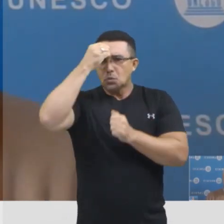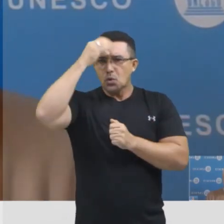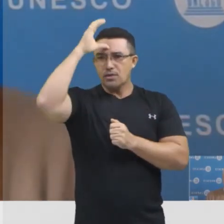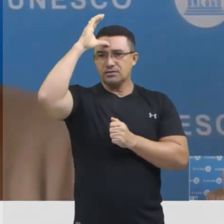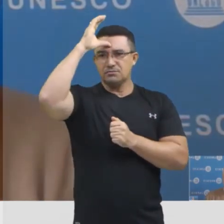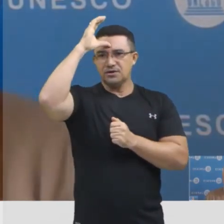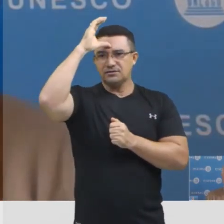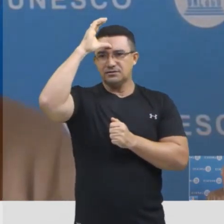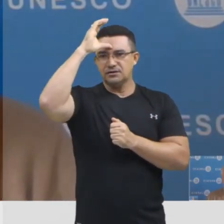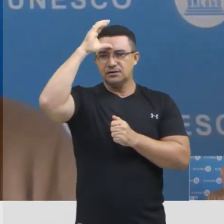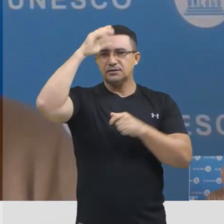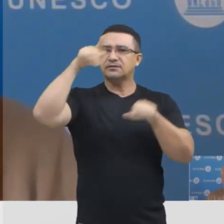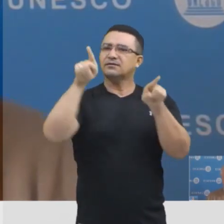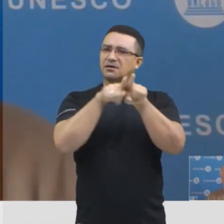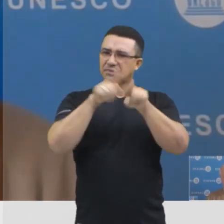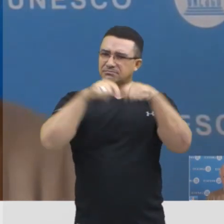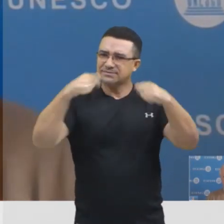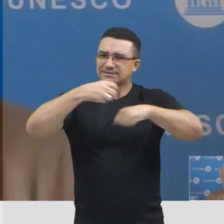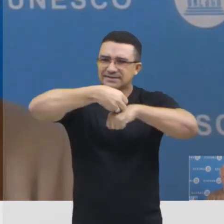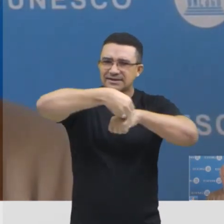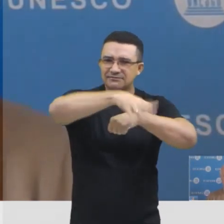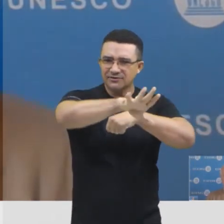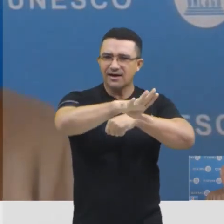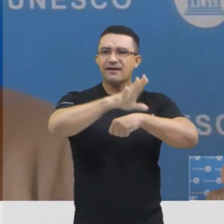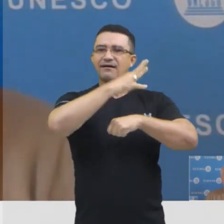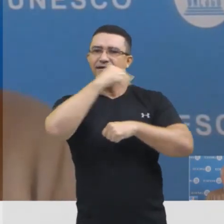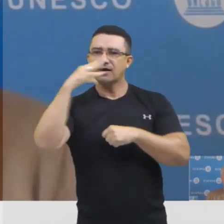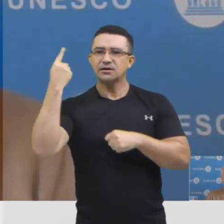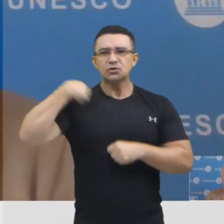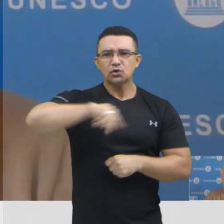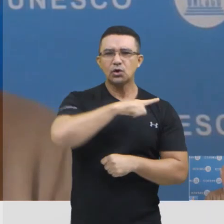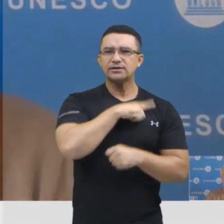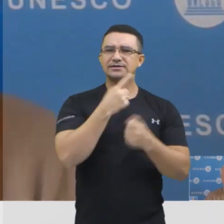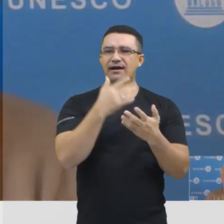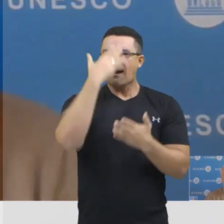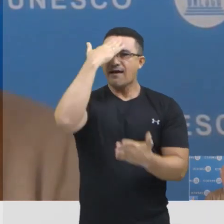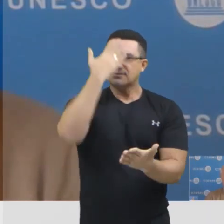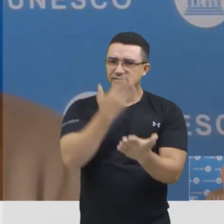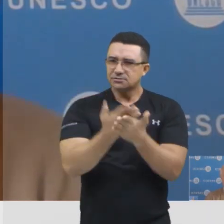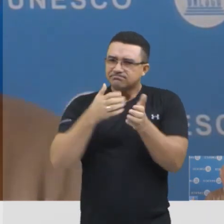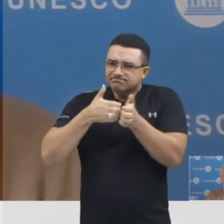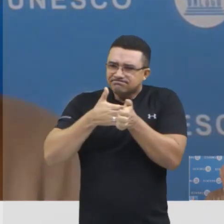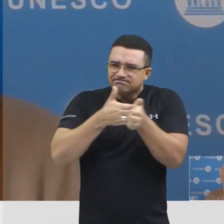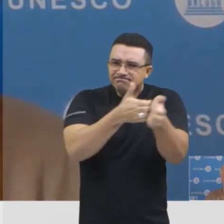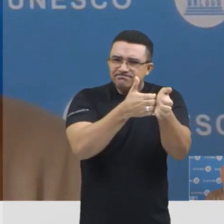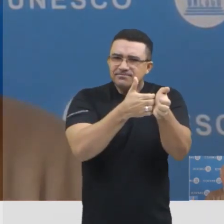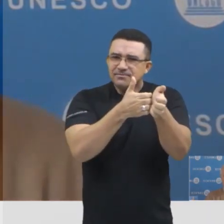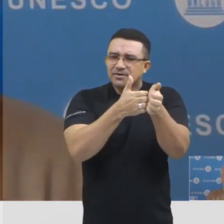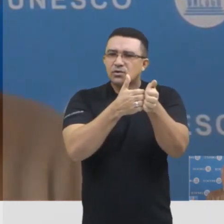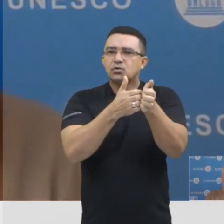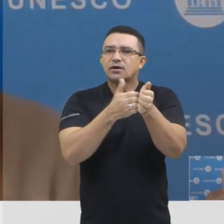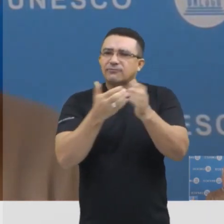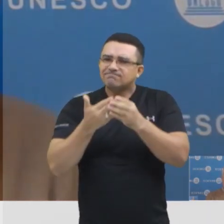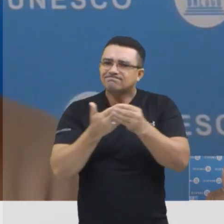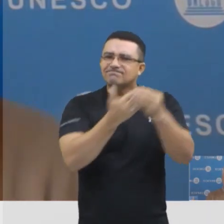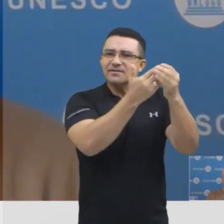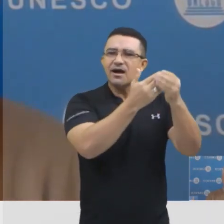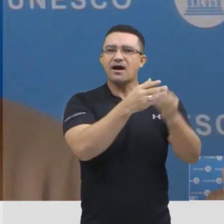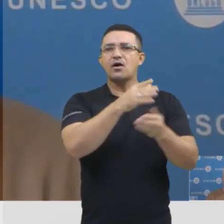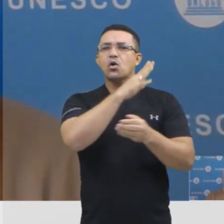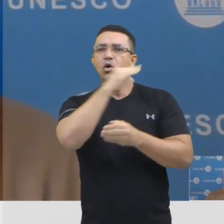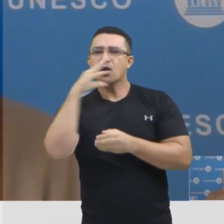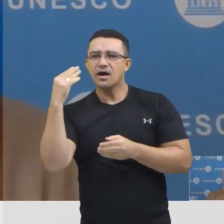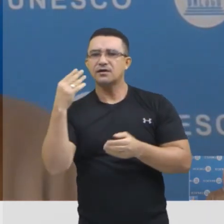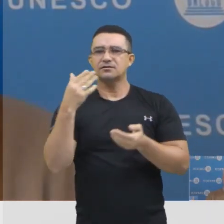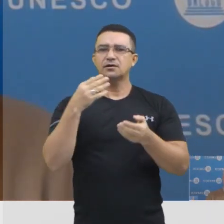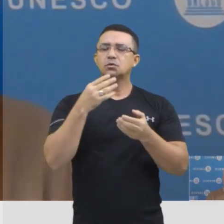queremos levar às nossas crianças, que nós queremos conduzir as nossas crianças ao conhecimento. Ora, este